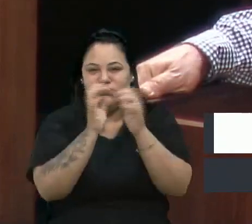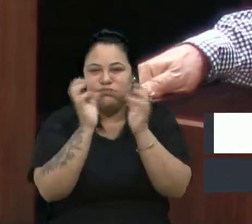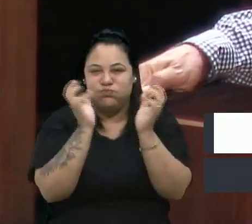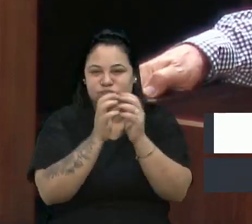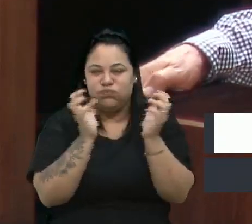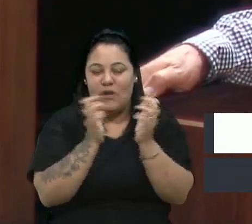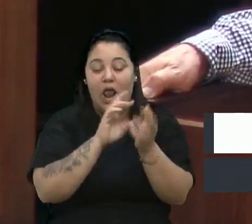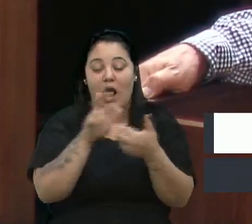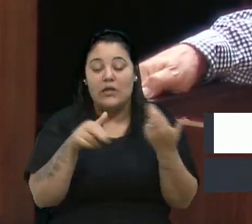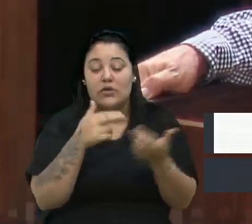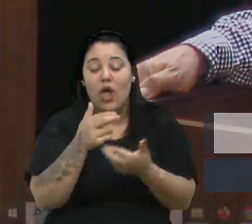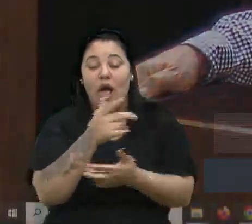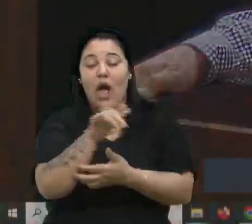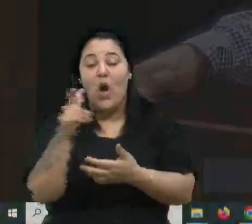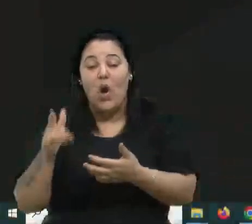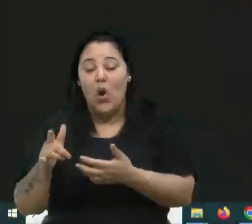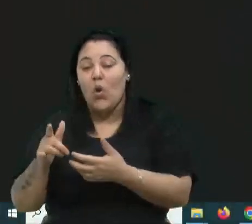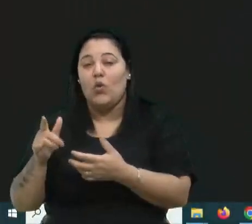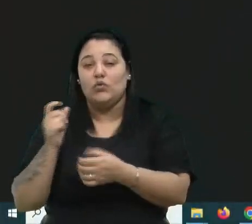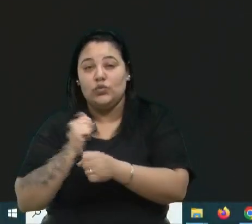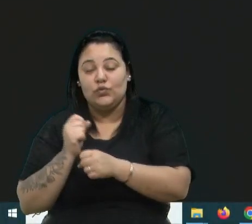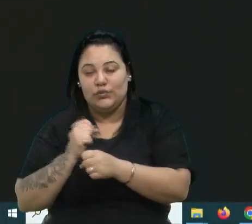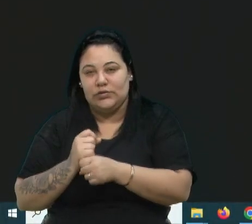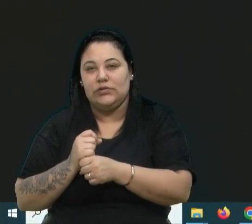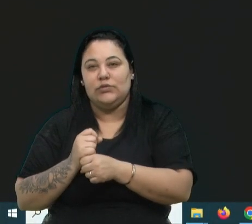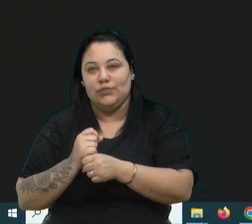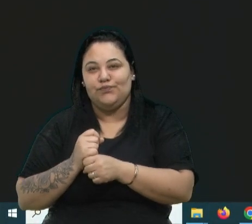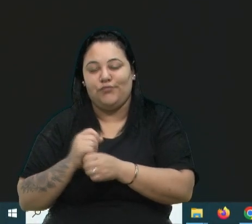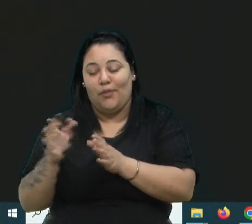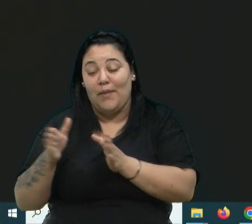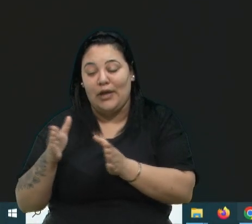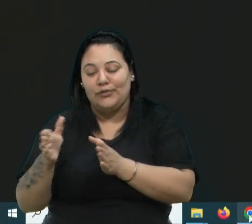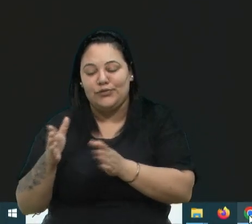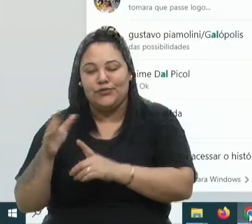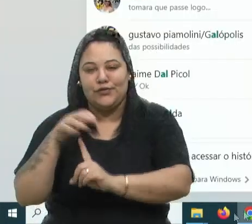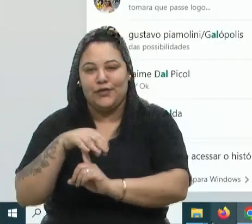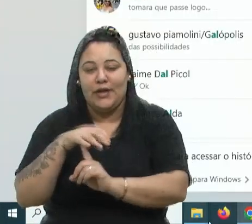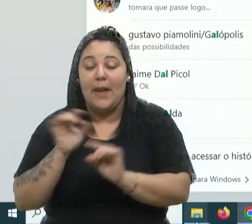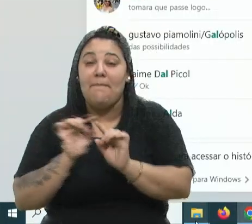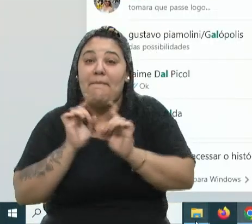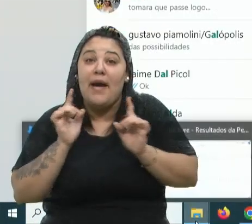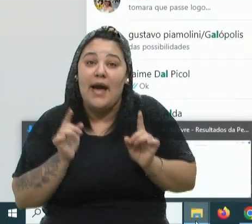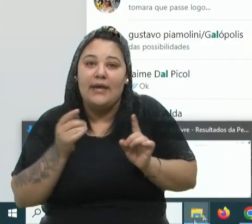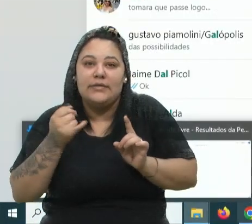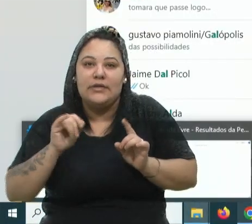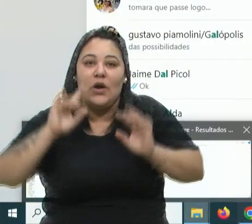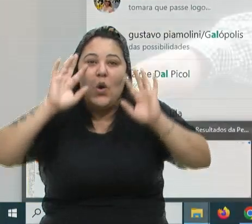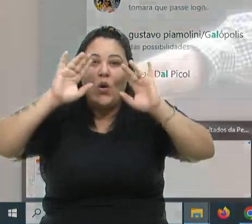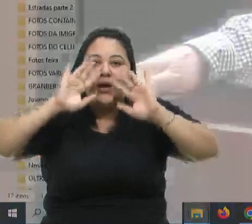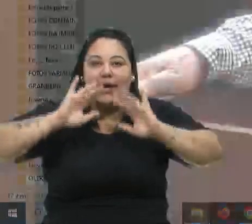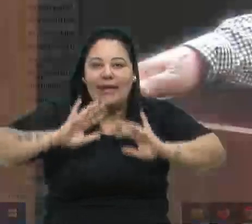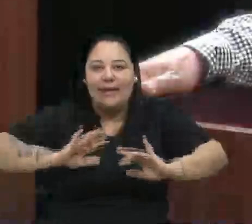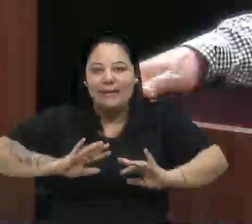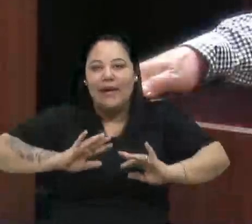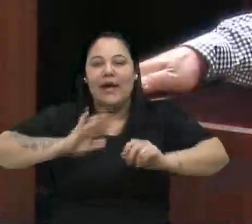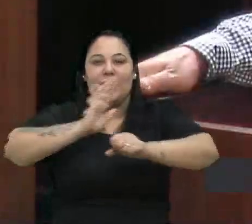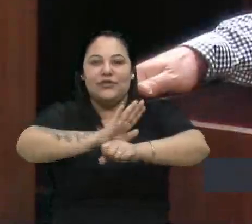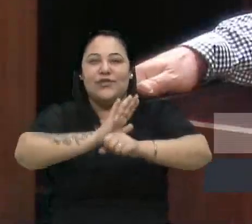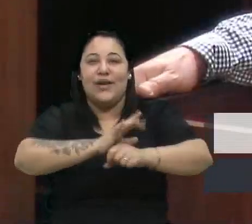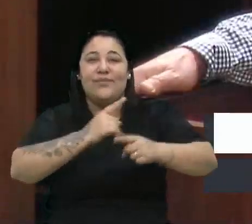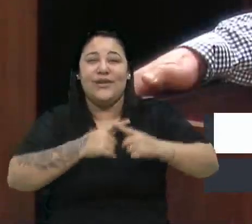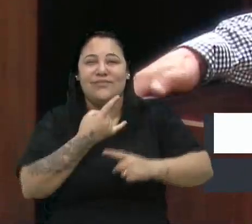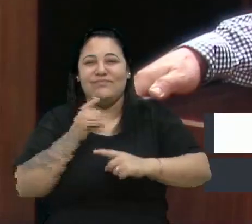as outras épocas desta feira. Mas se o tempo colaborar, como nos últimos dias as chuvas não